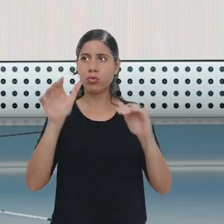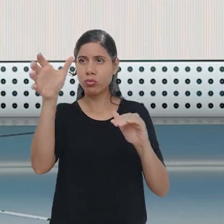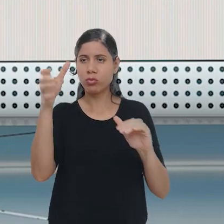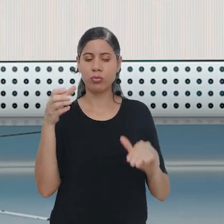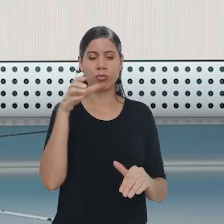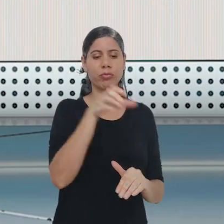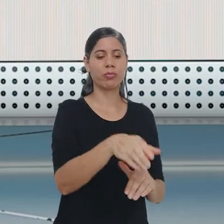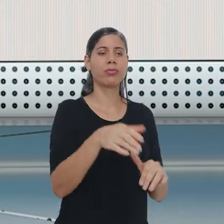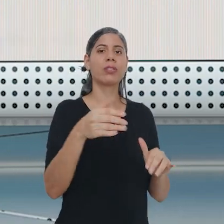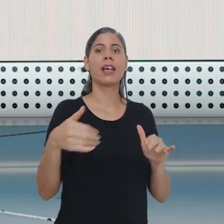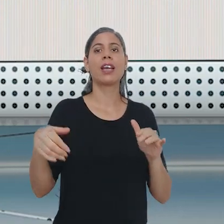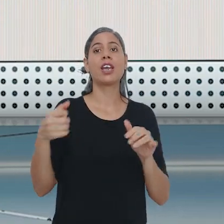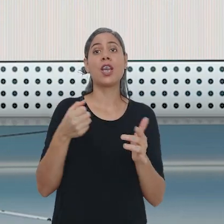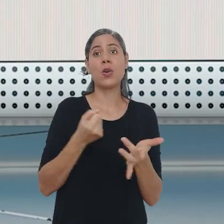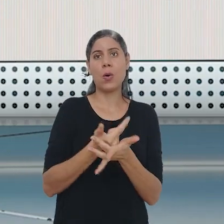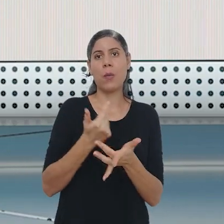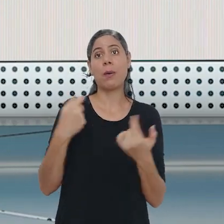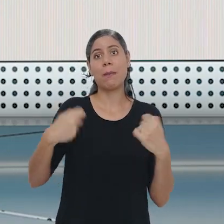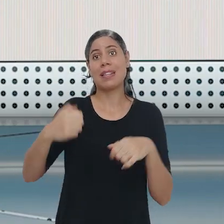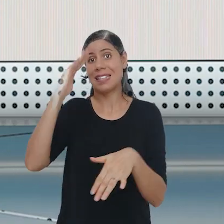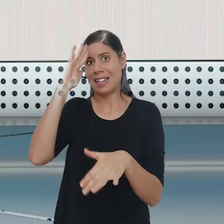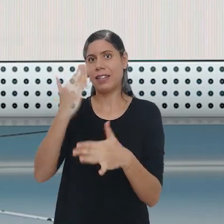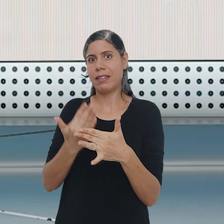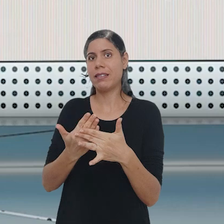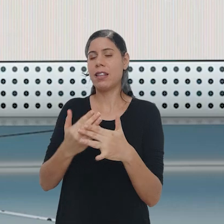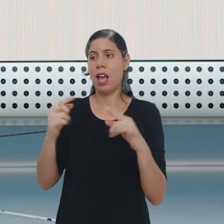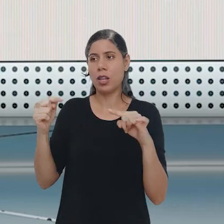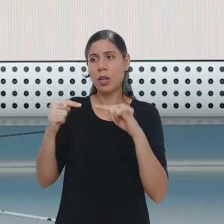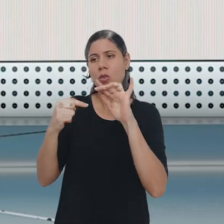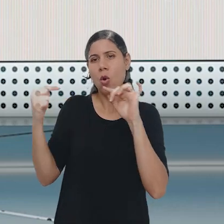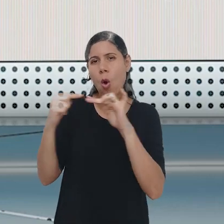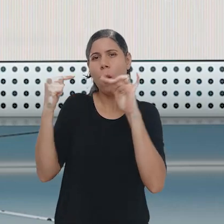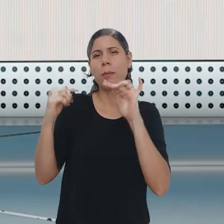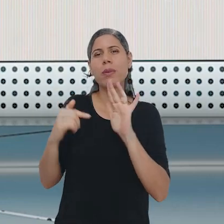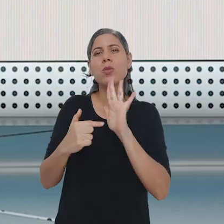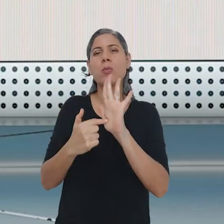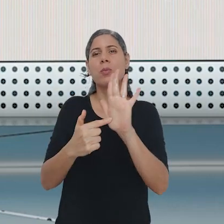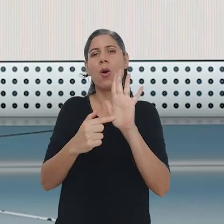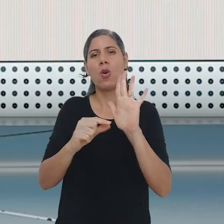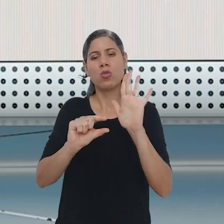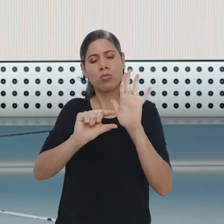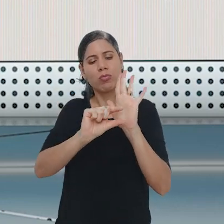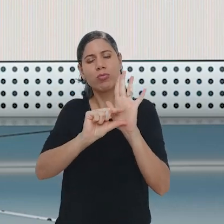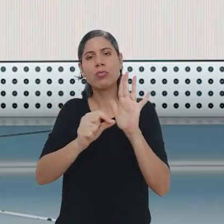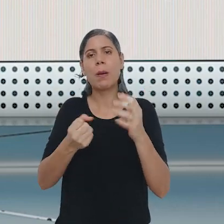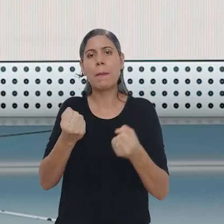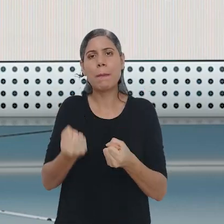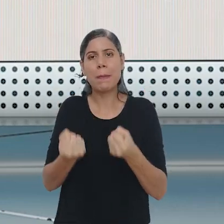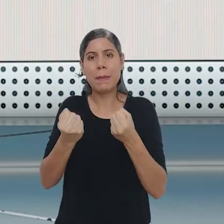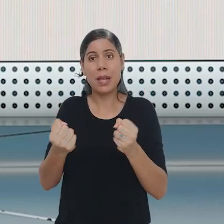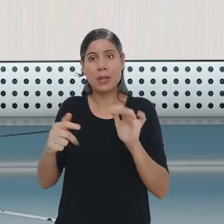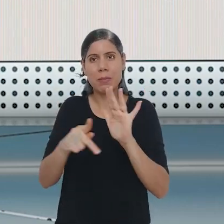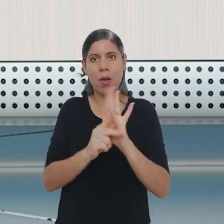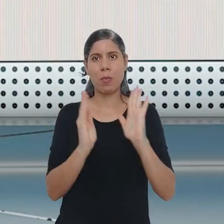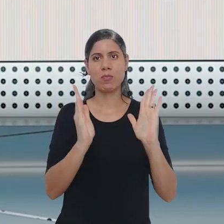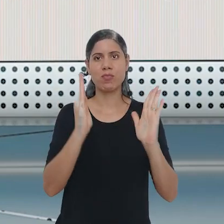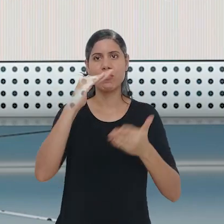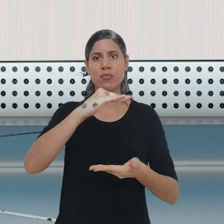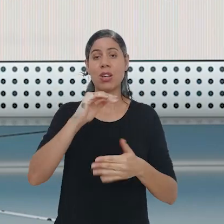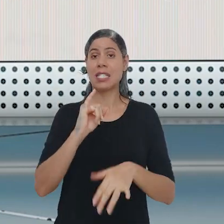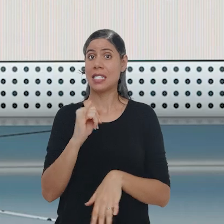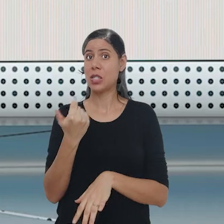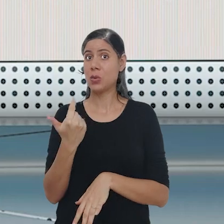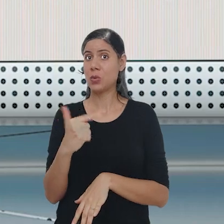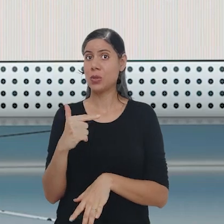prateleira e leva para casa e precisa confiar que efetivamente eles têm o peso indicado na embalagem. E quando